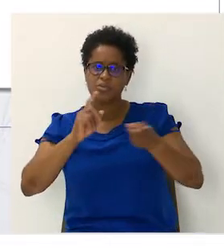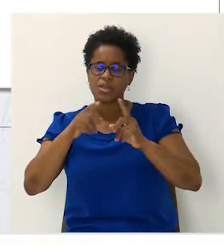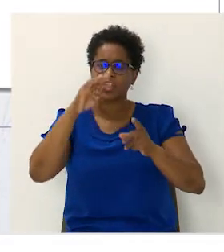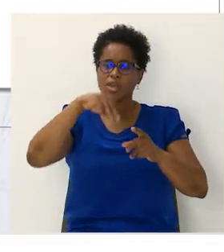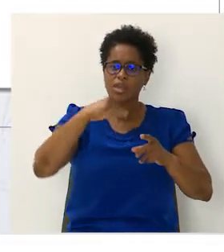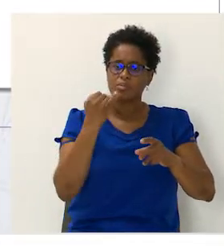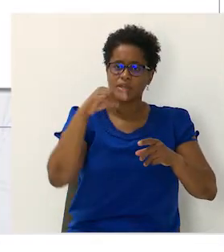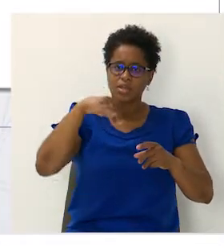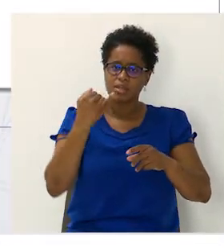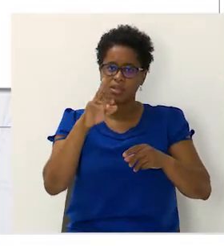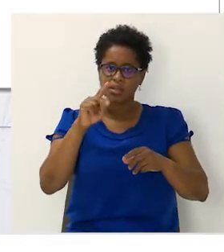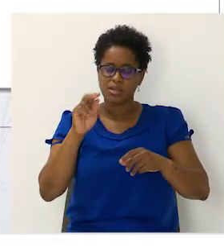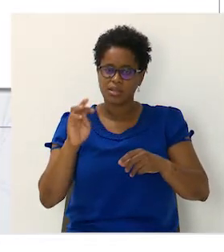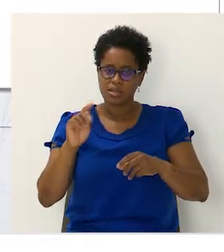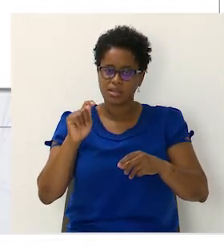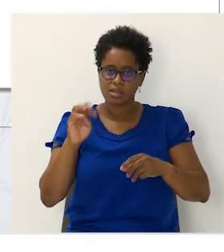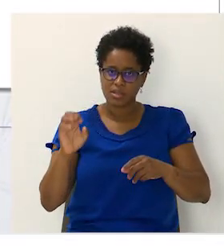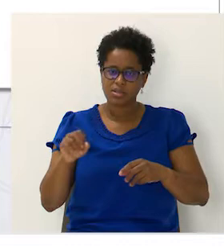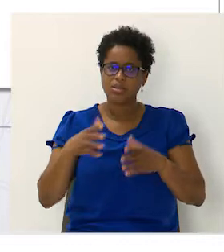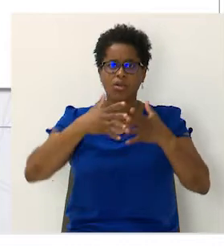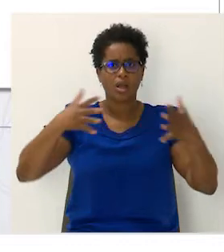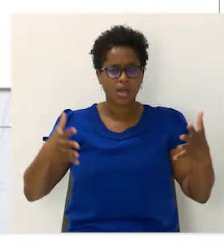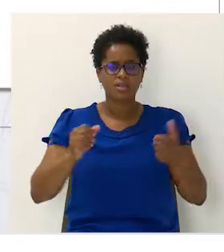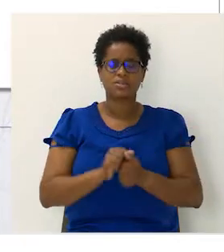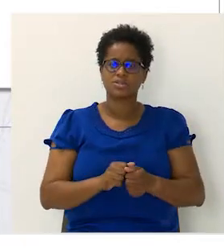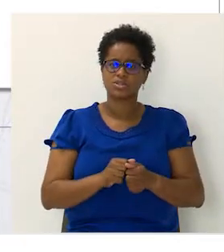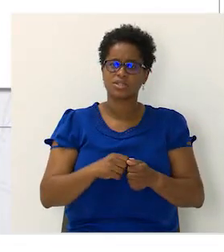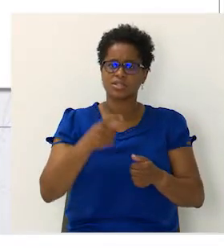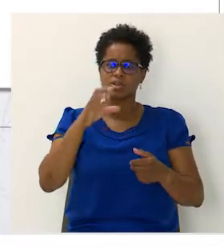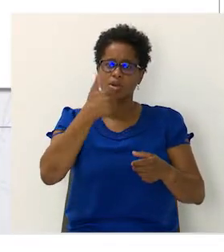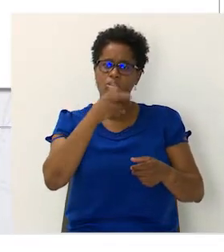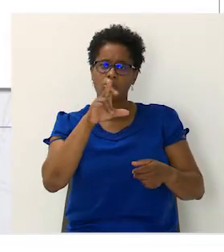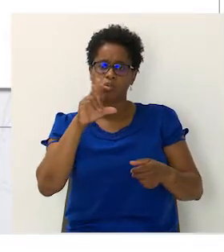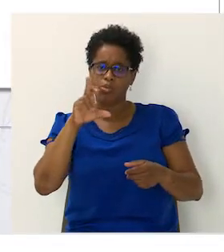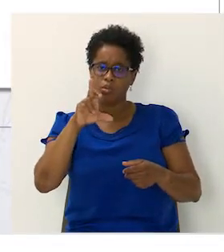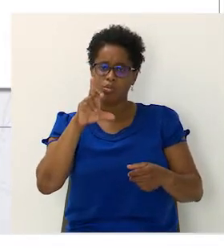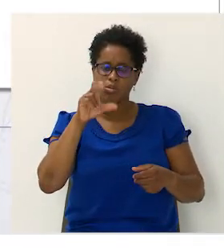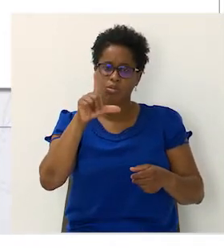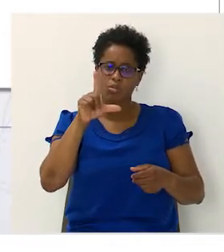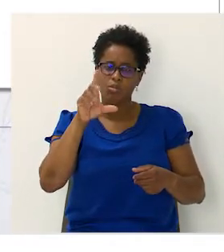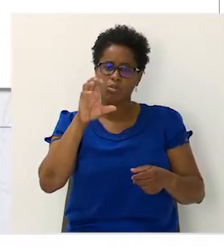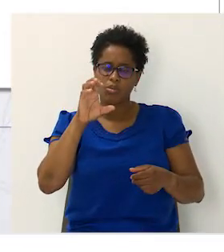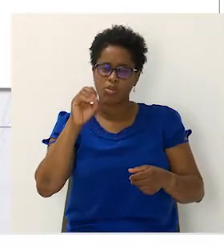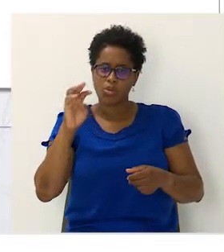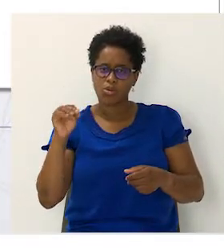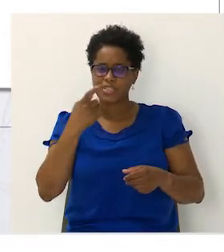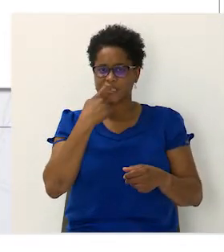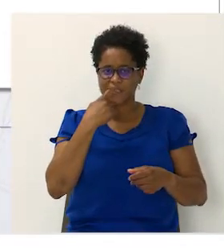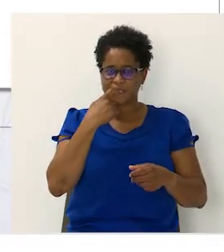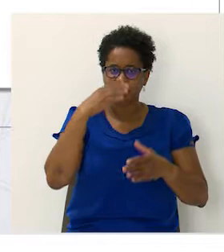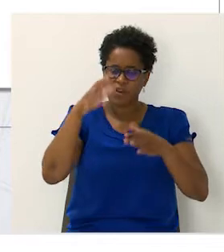menires. Menires são grandes blocos de pedras isolados, colocados verticalmente no